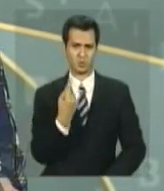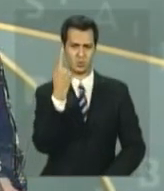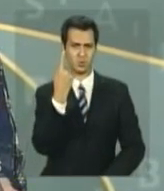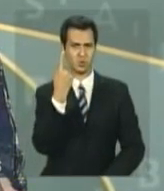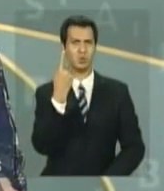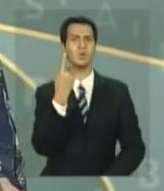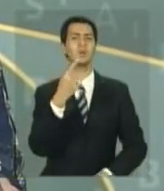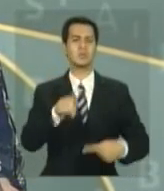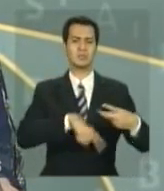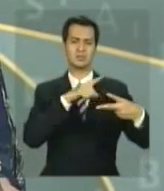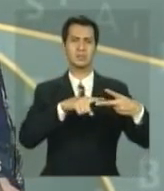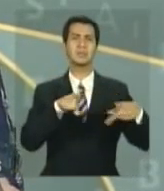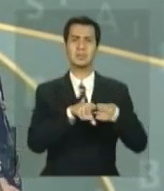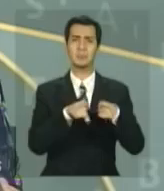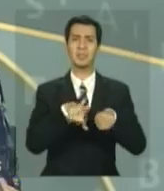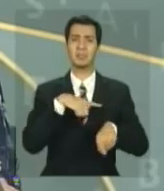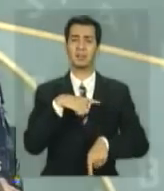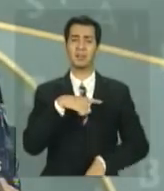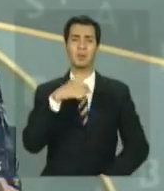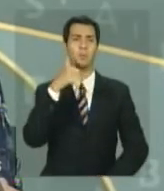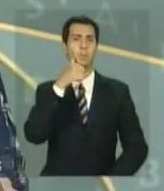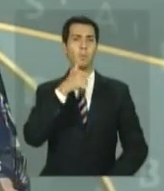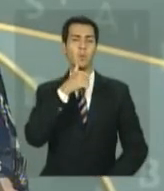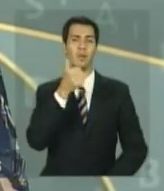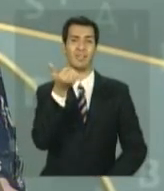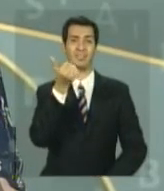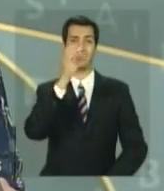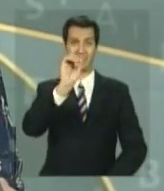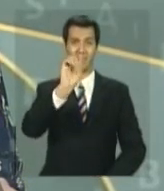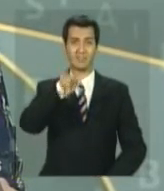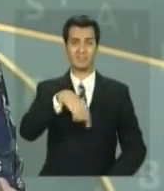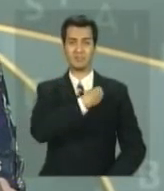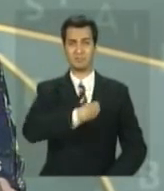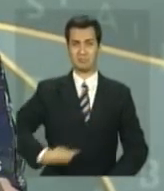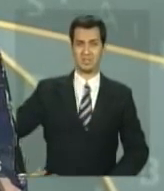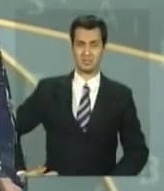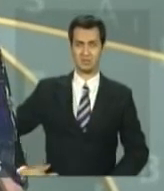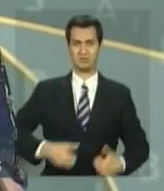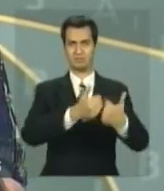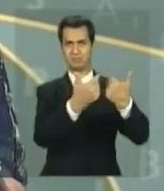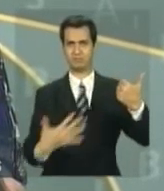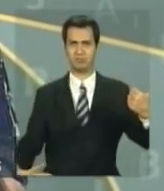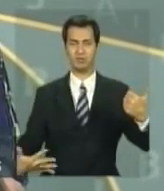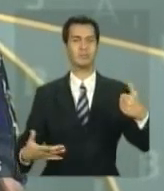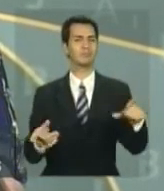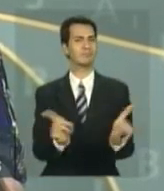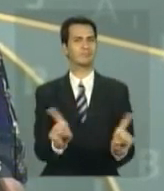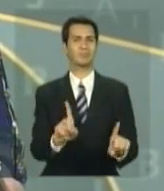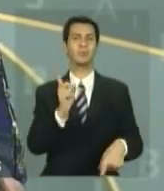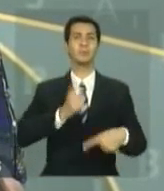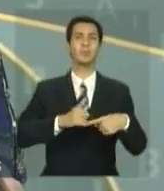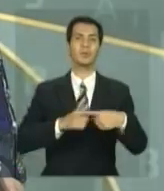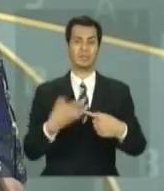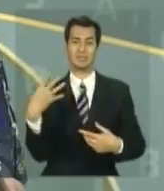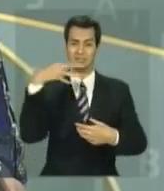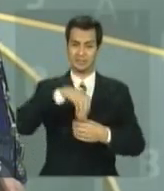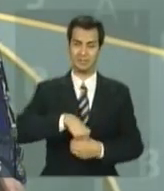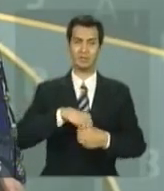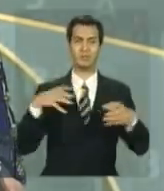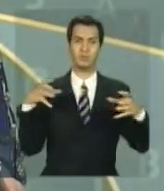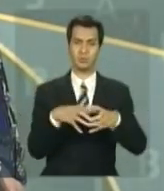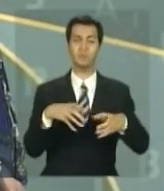feminino porque homens e mulheres do governo reconhecem a importância da mulher e os seus direitos